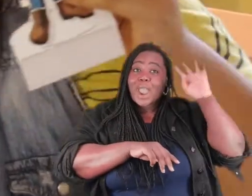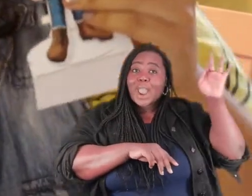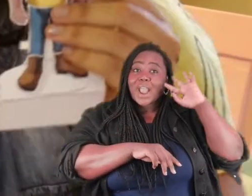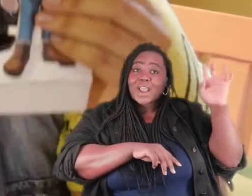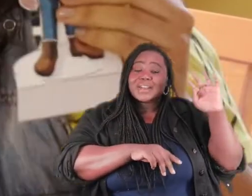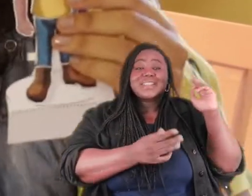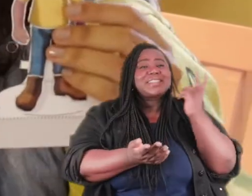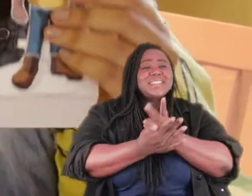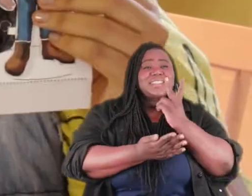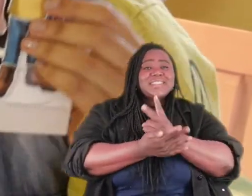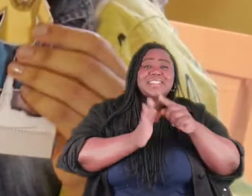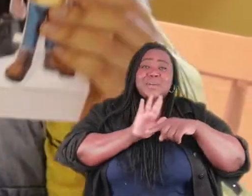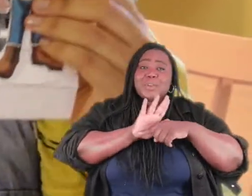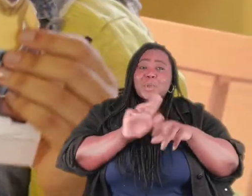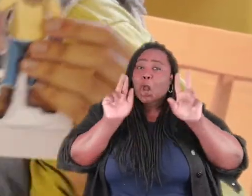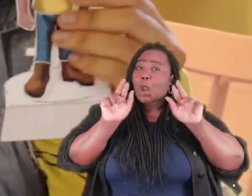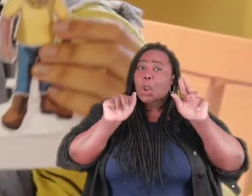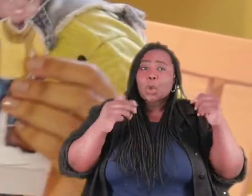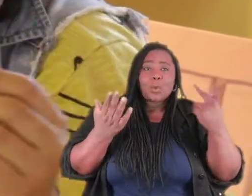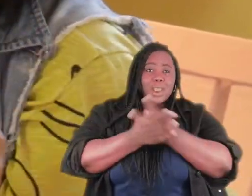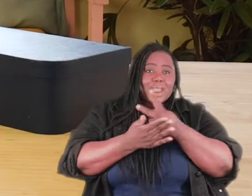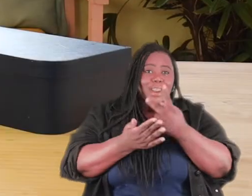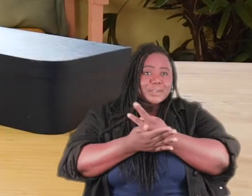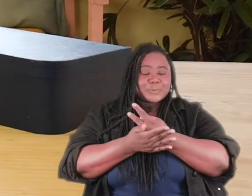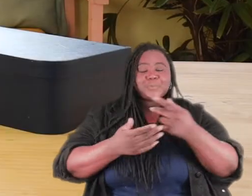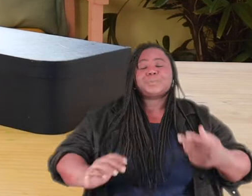imaginação sempre ajuda, nunca erra.